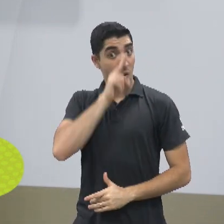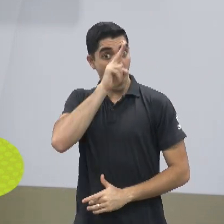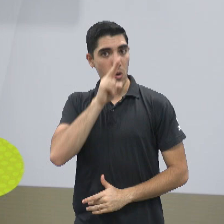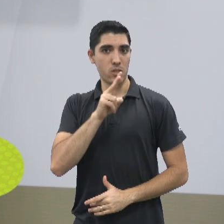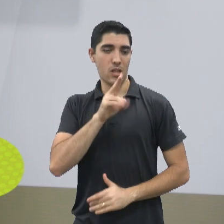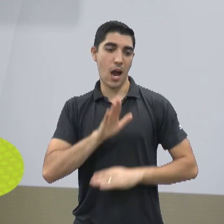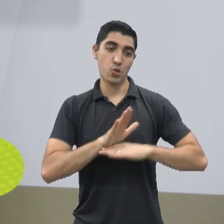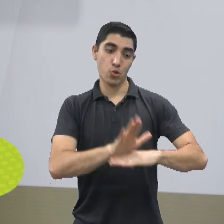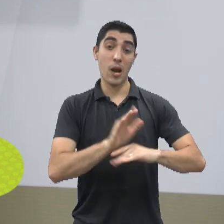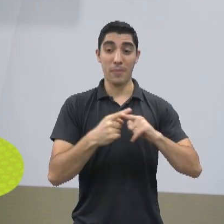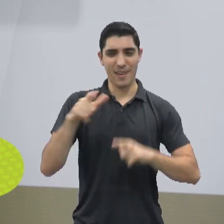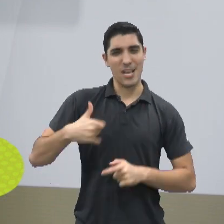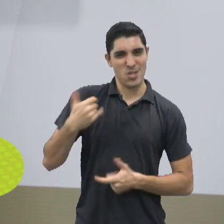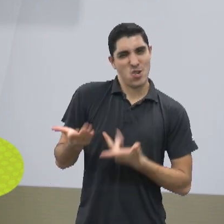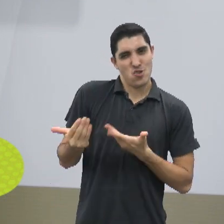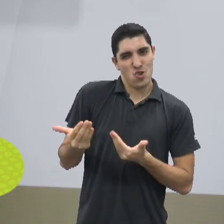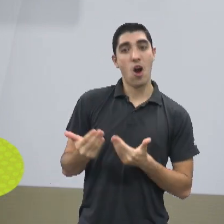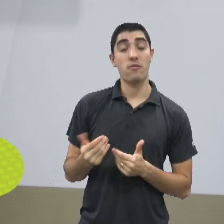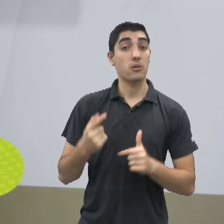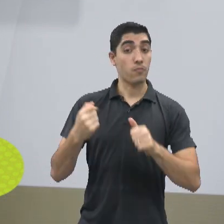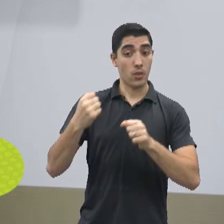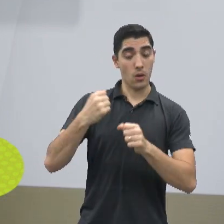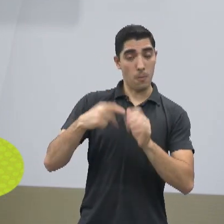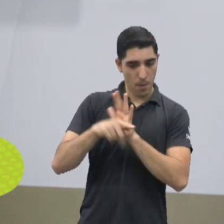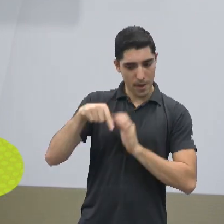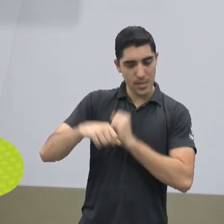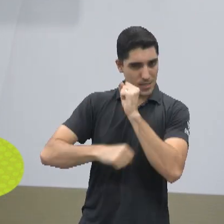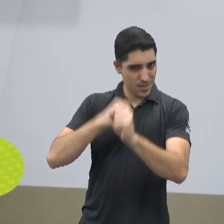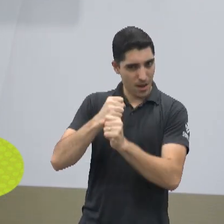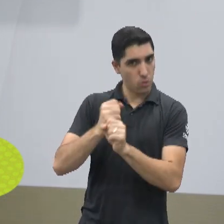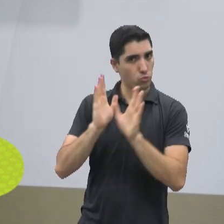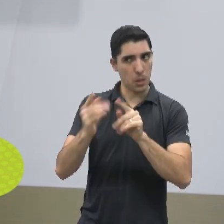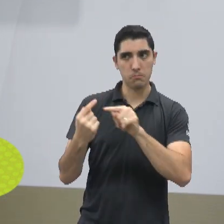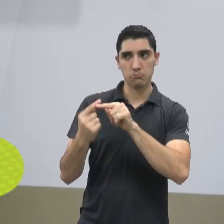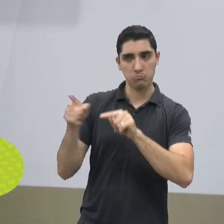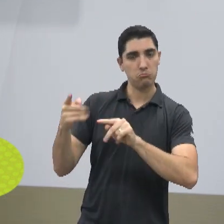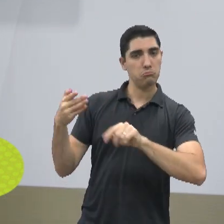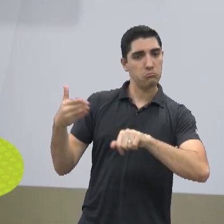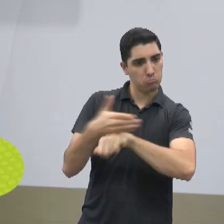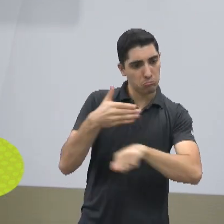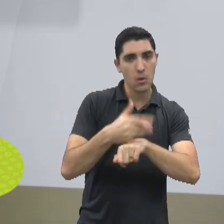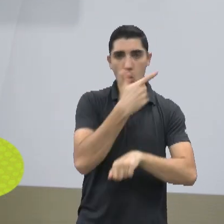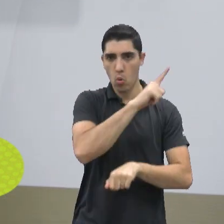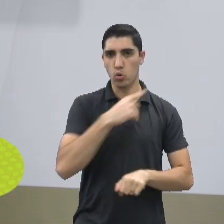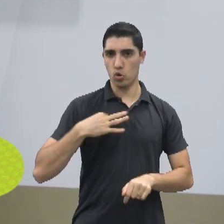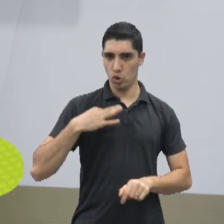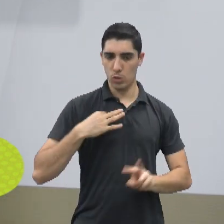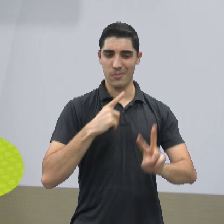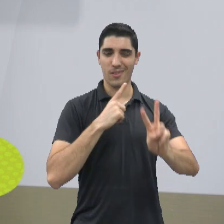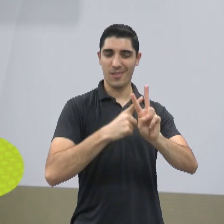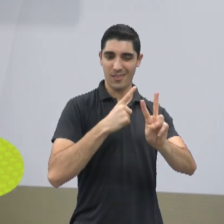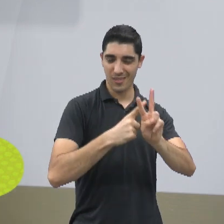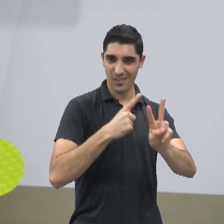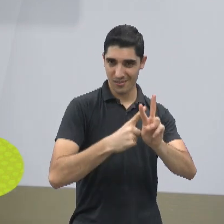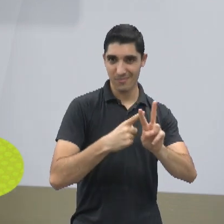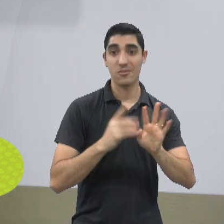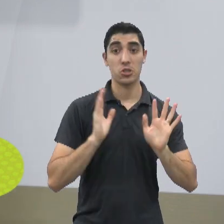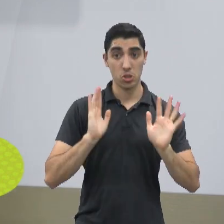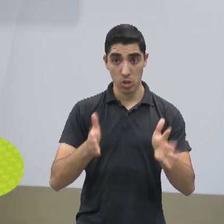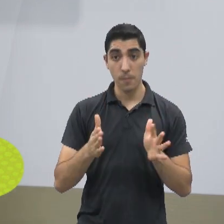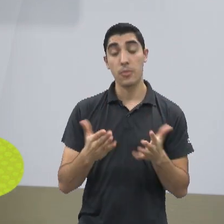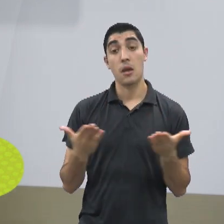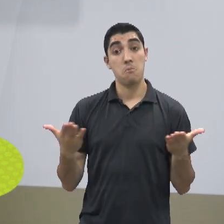na temporada passada pelo Capivariano. É um jogador promissor, vem no nível de aposta, mas pelo que a gente